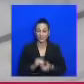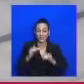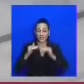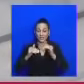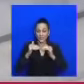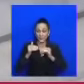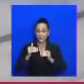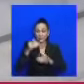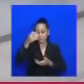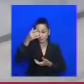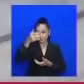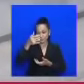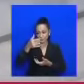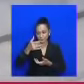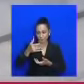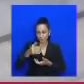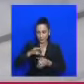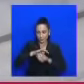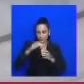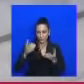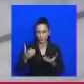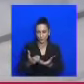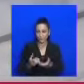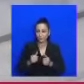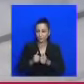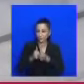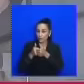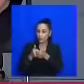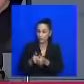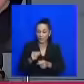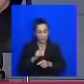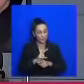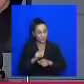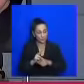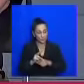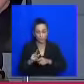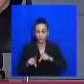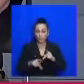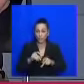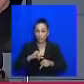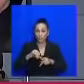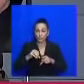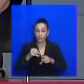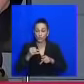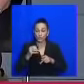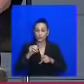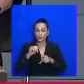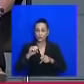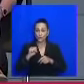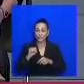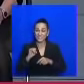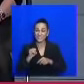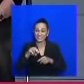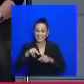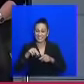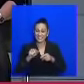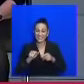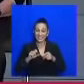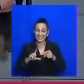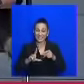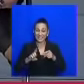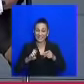Este procedimento de reabastecimento do suporte em cima do globo foi acompanhado pelas auditoras populares, a Josina dos Santos e a